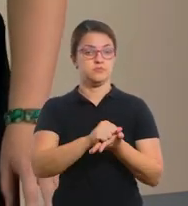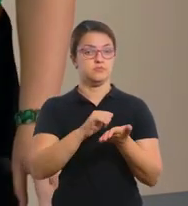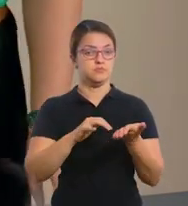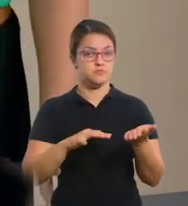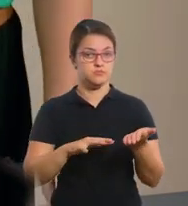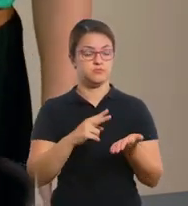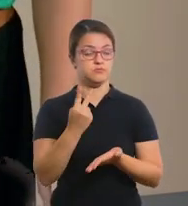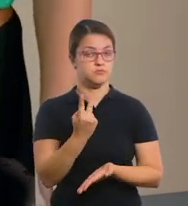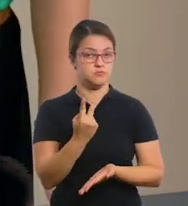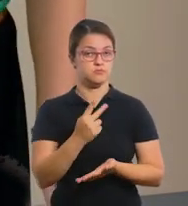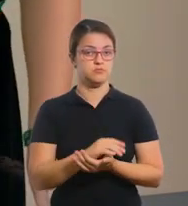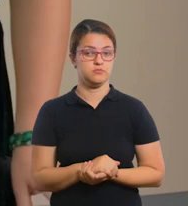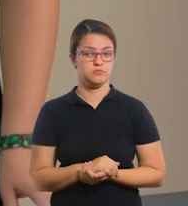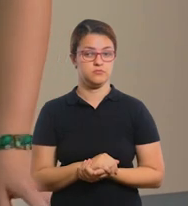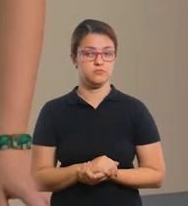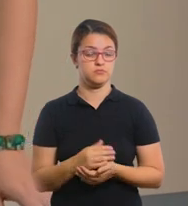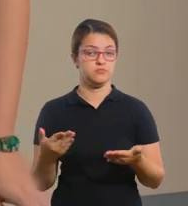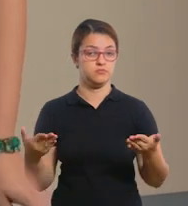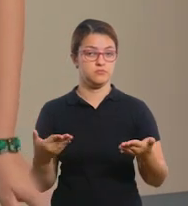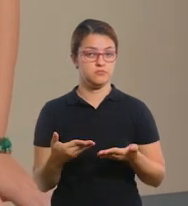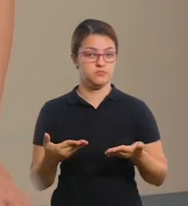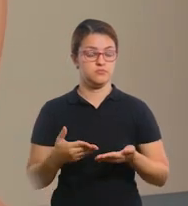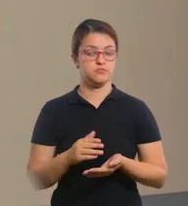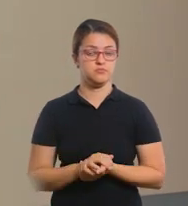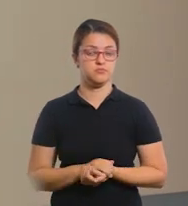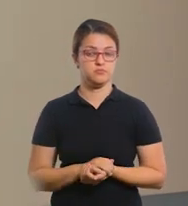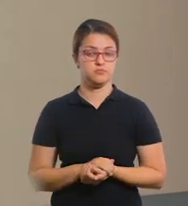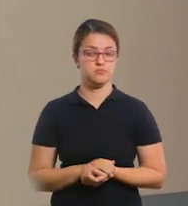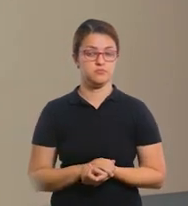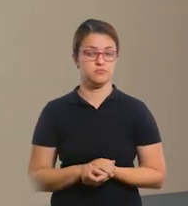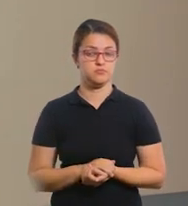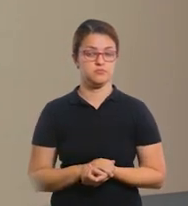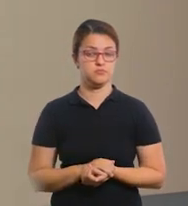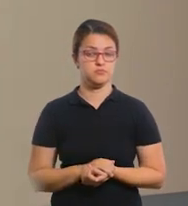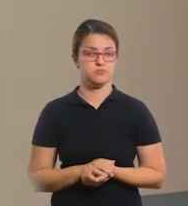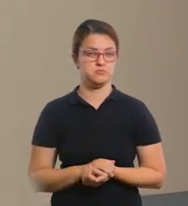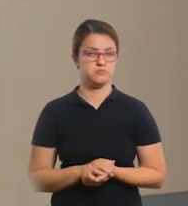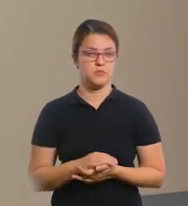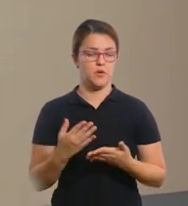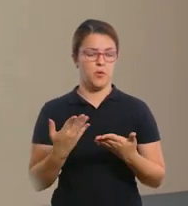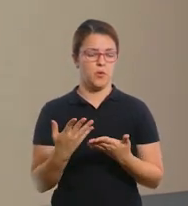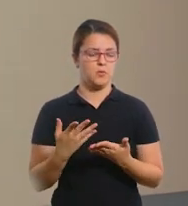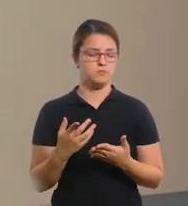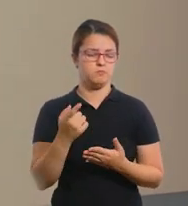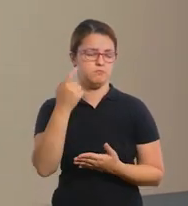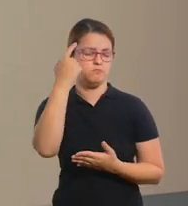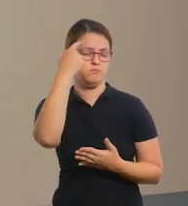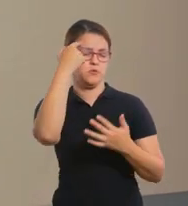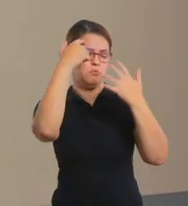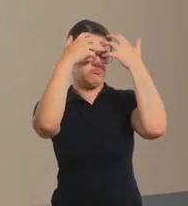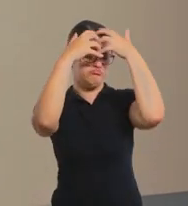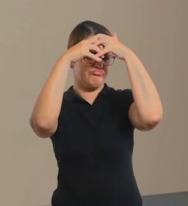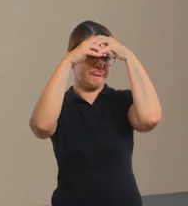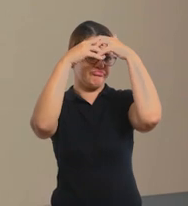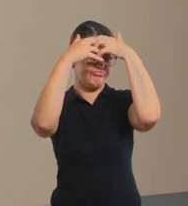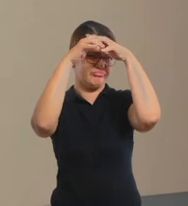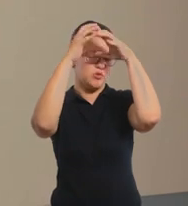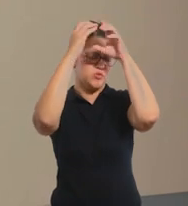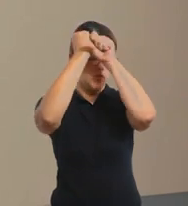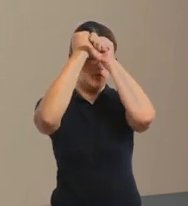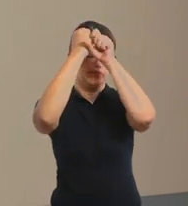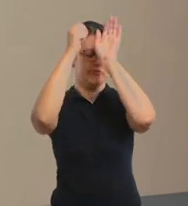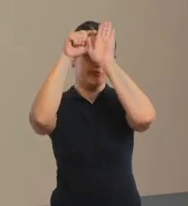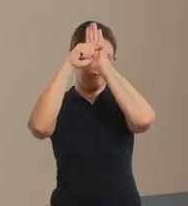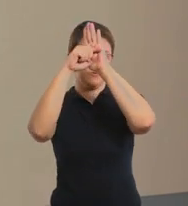a natividade número 2 agora vocês vão ter que fazer cálculo mental e e